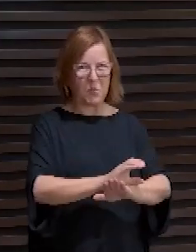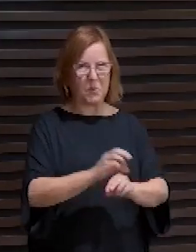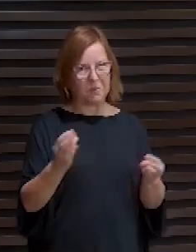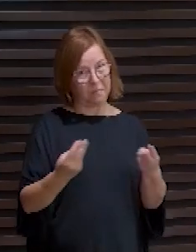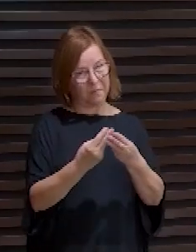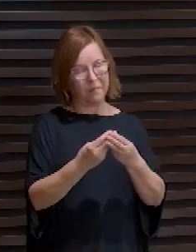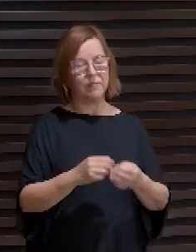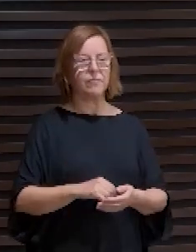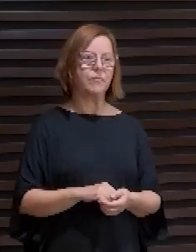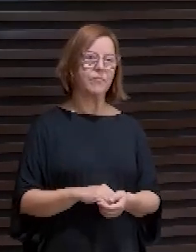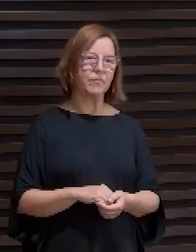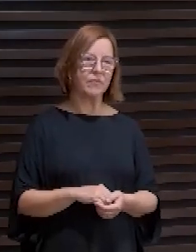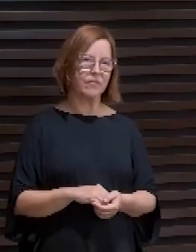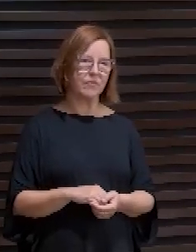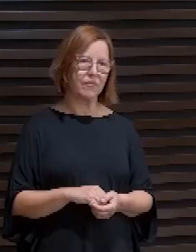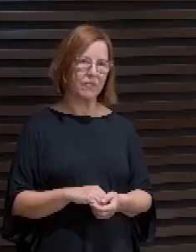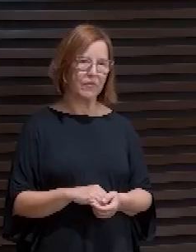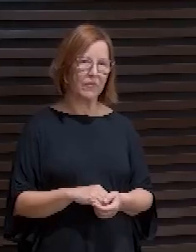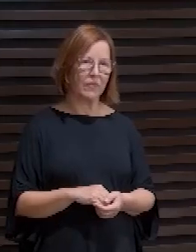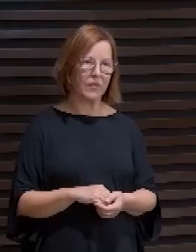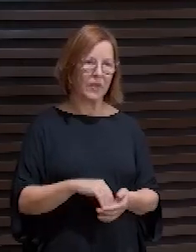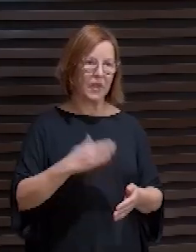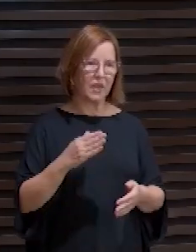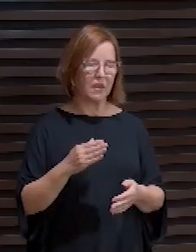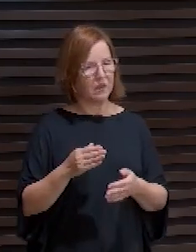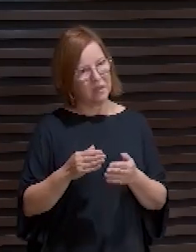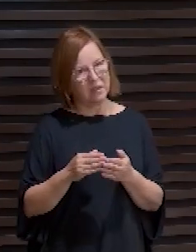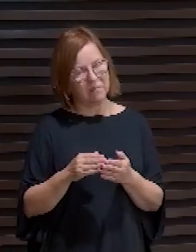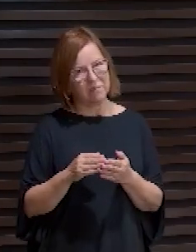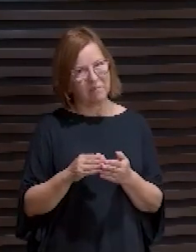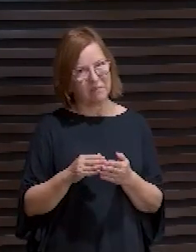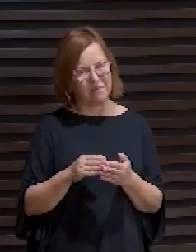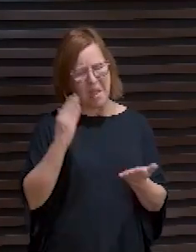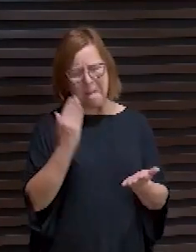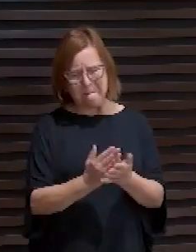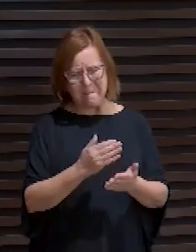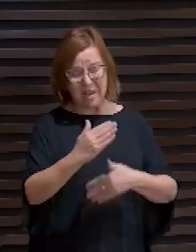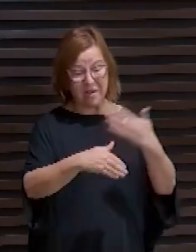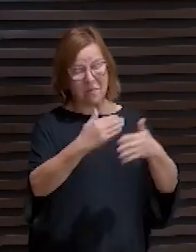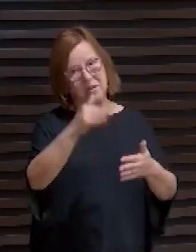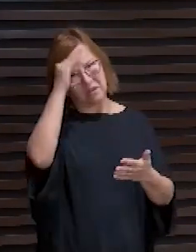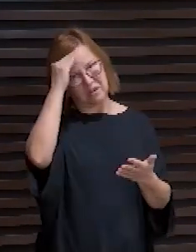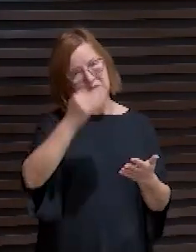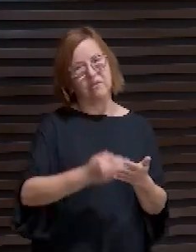viviam. Então, eles haviam deixado, por isso, de progredir na fé. Eles haviam